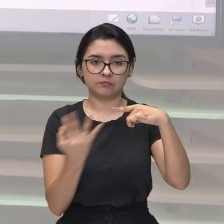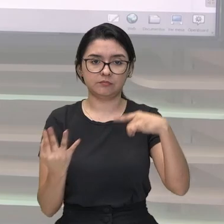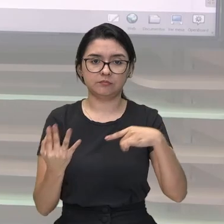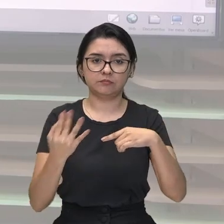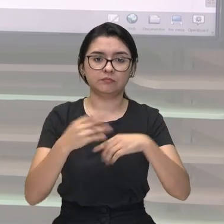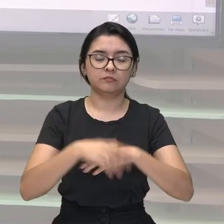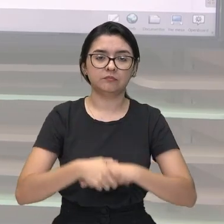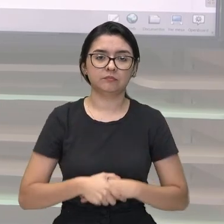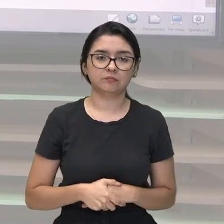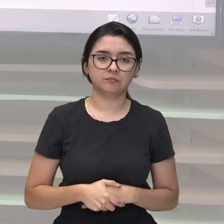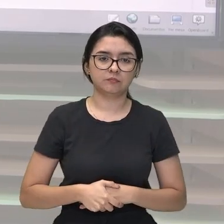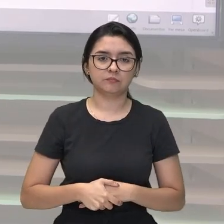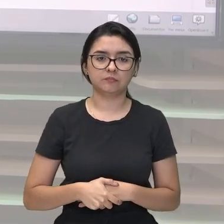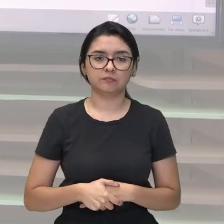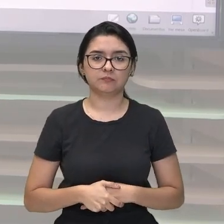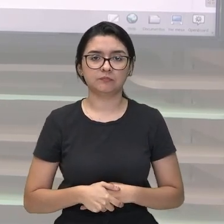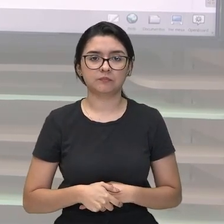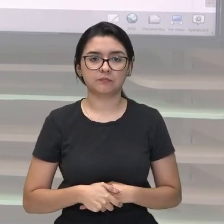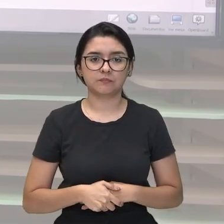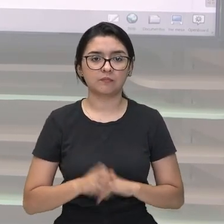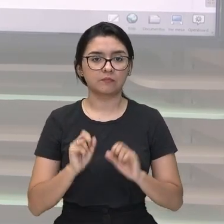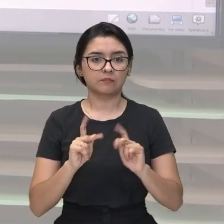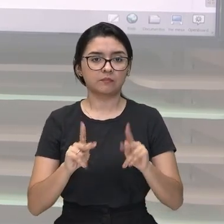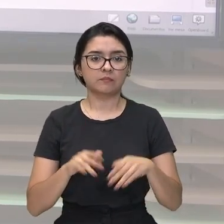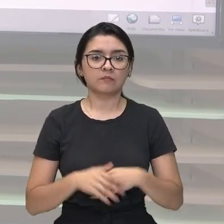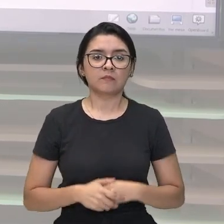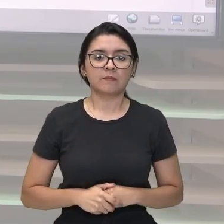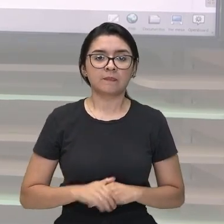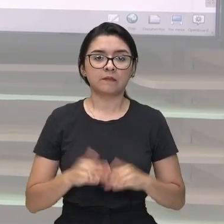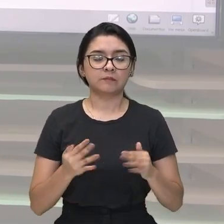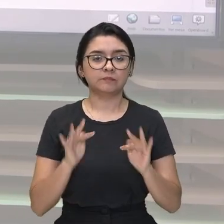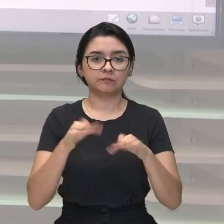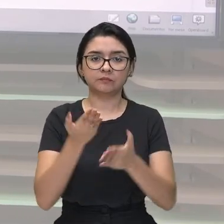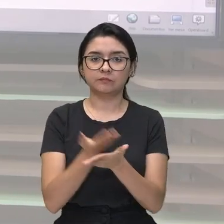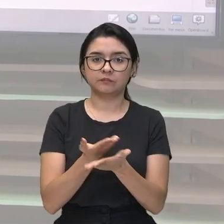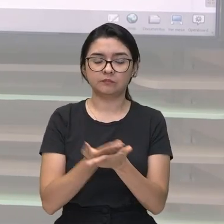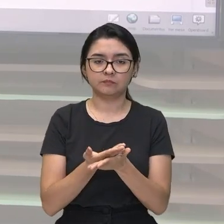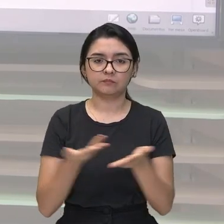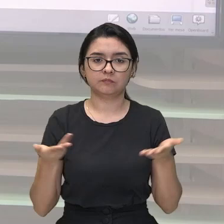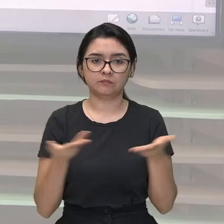e frações aparentes. Tudo bem? Bom, era isso que eu tinha para trazer